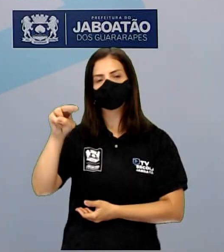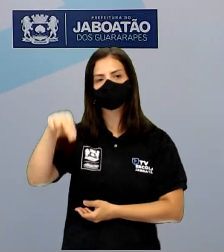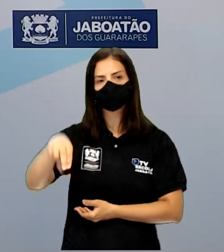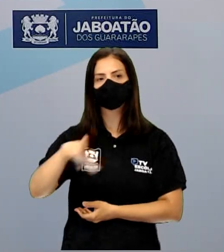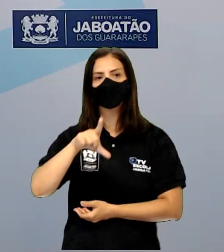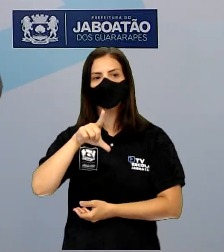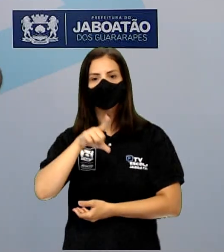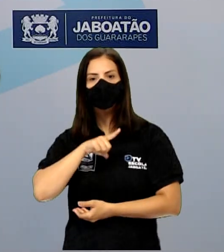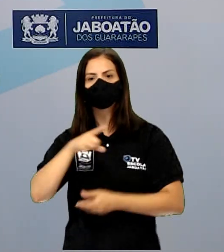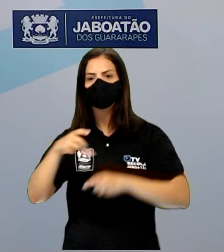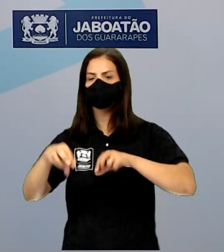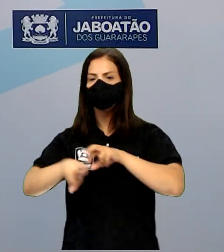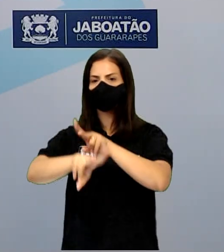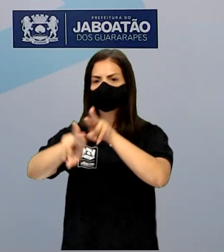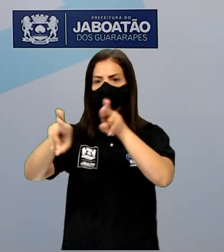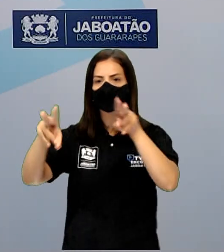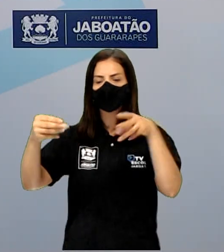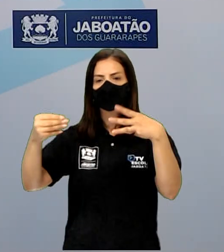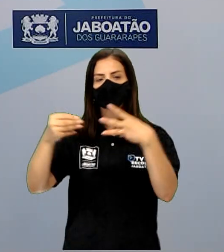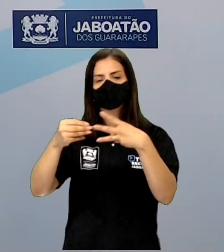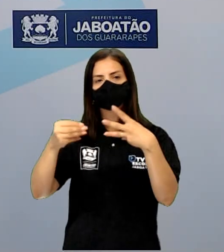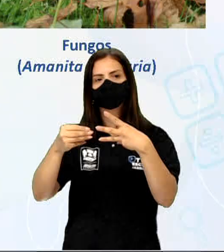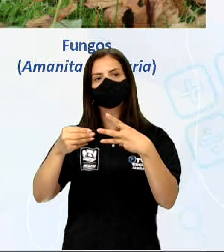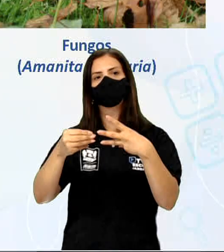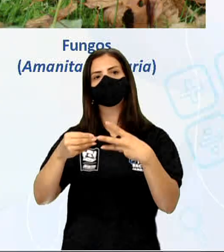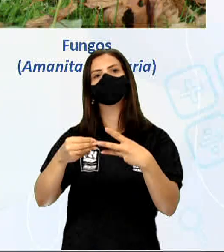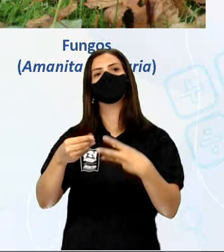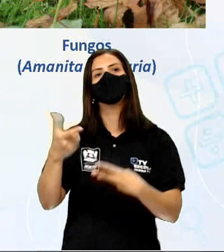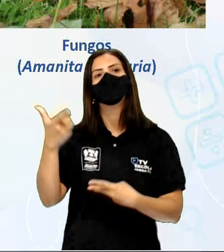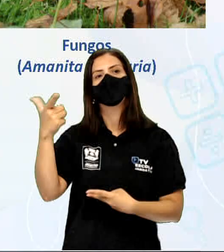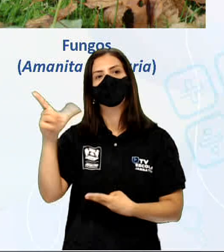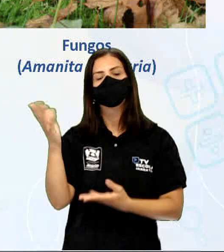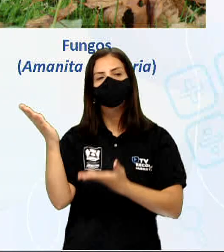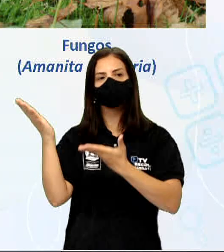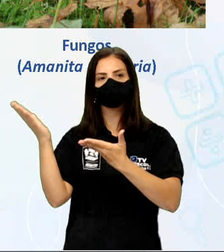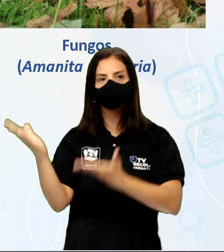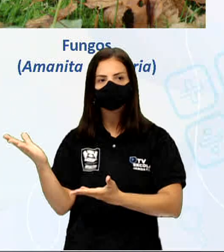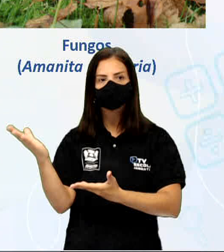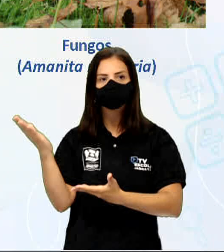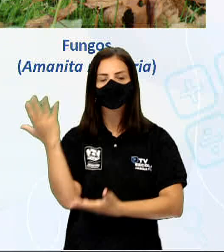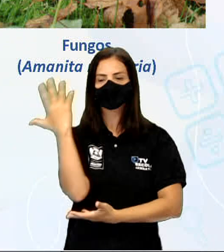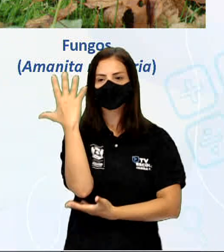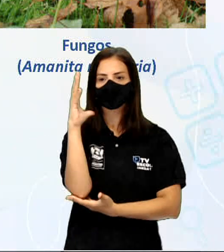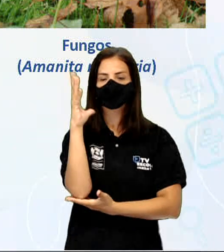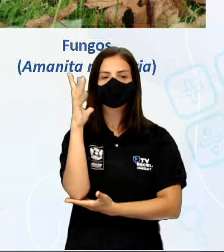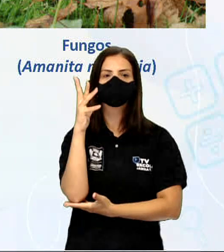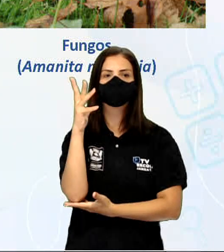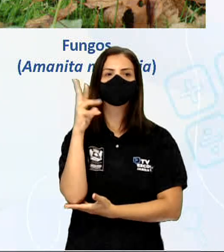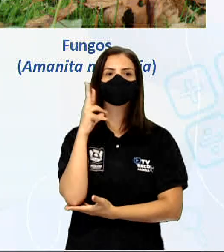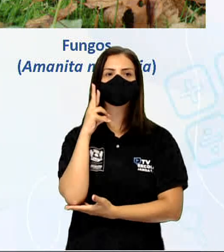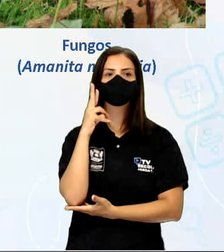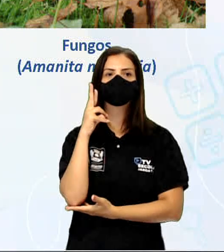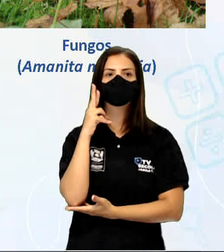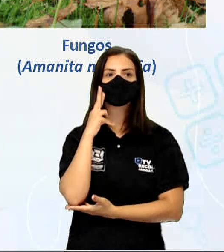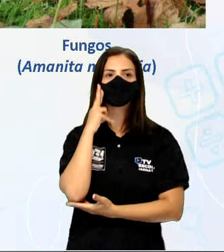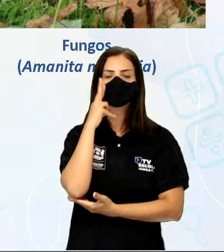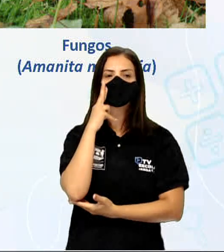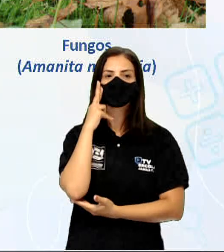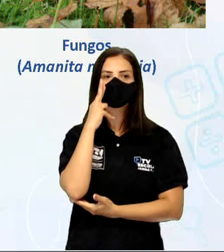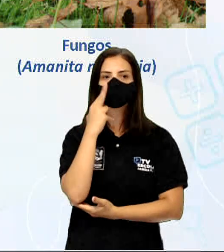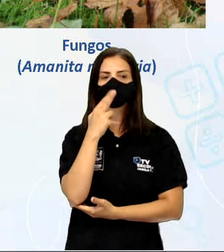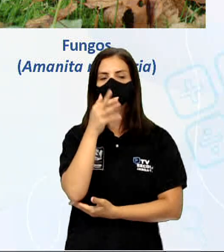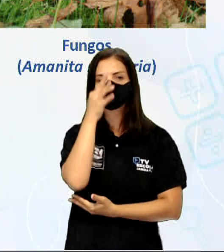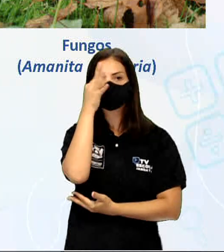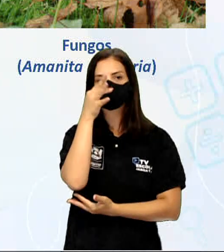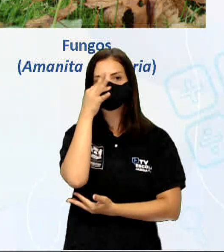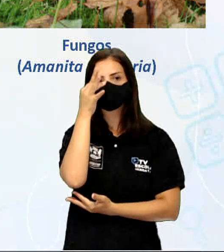unicelulares. Além disso, a gente tem as plantas, como é o caso dessa roseira que está sendo mostrada aí, os animais e os